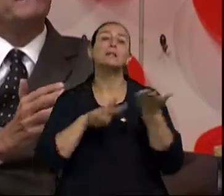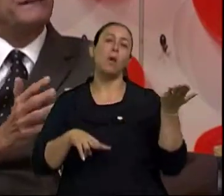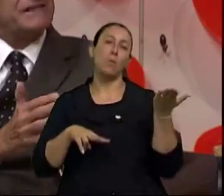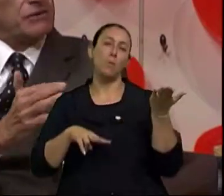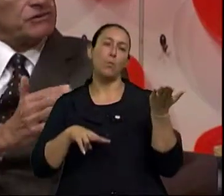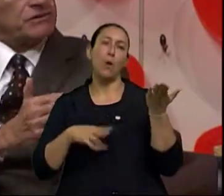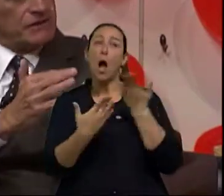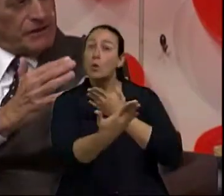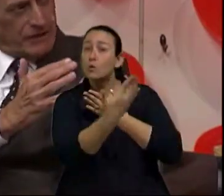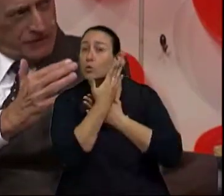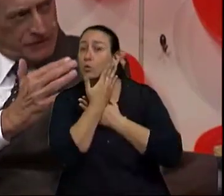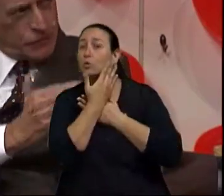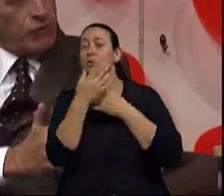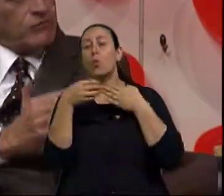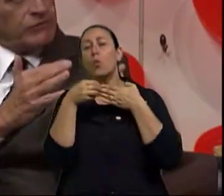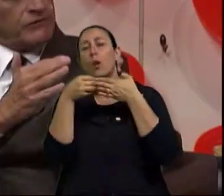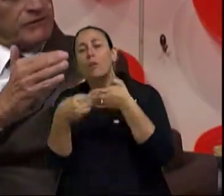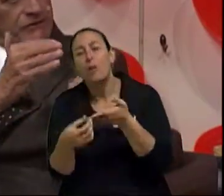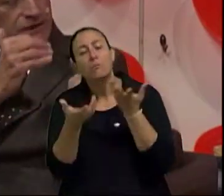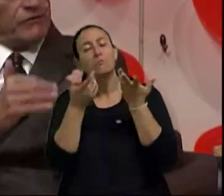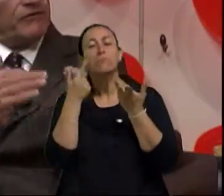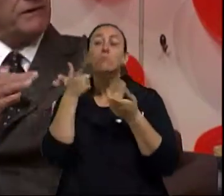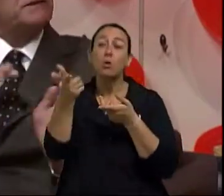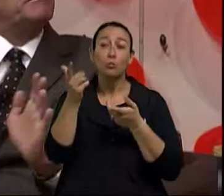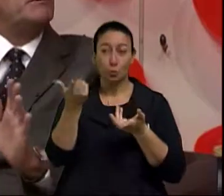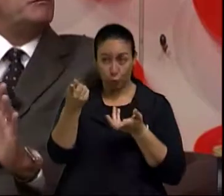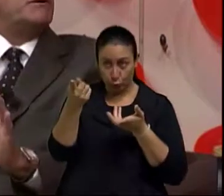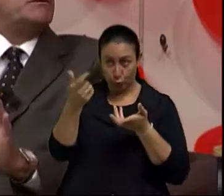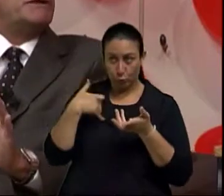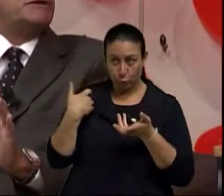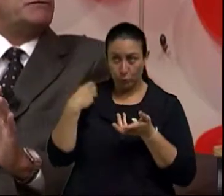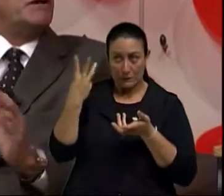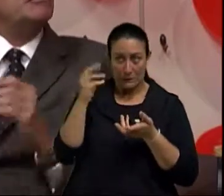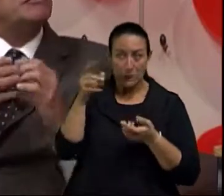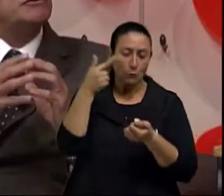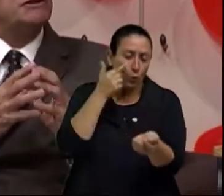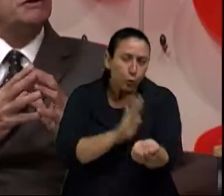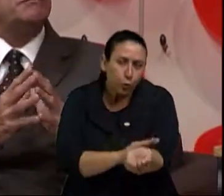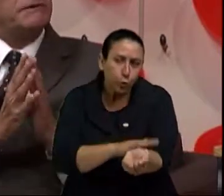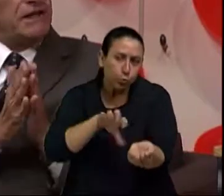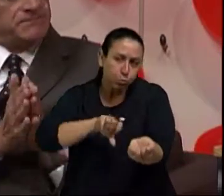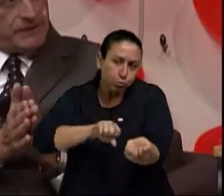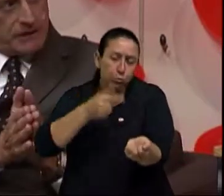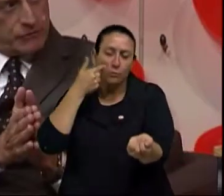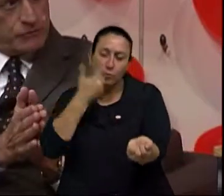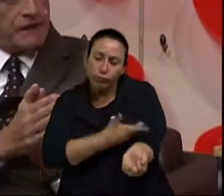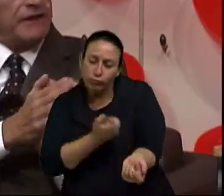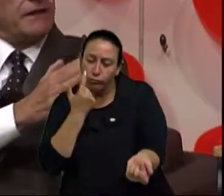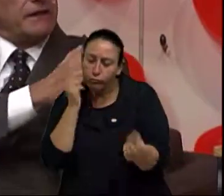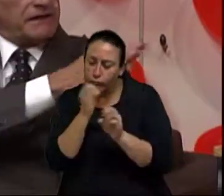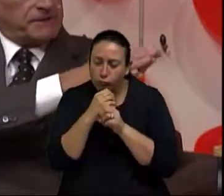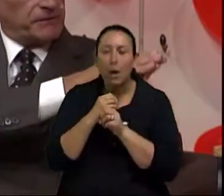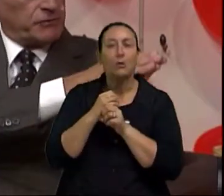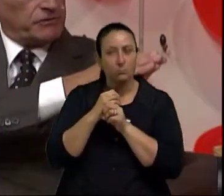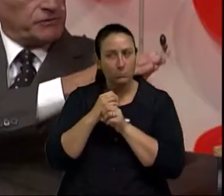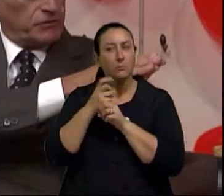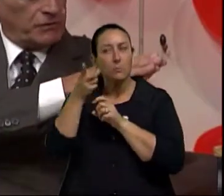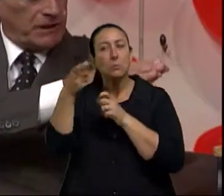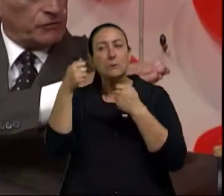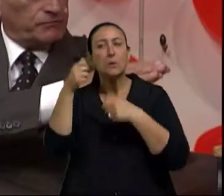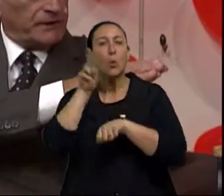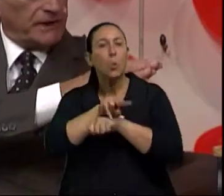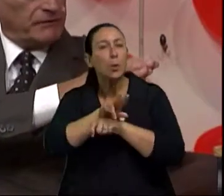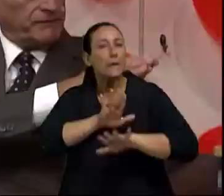receber uma orientação de como ter um envelhecimento bem-sucedido. Claro. Eu sugiro para o telespectador e essas pessoas